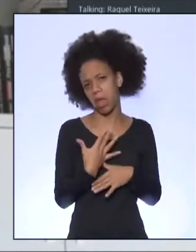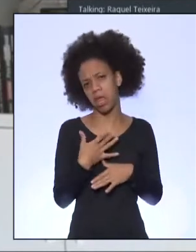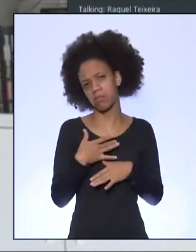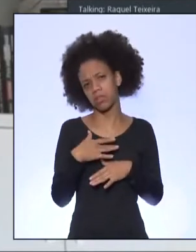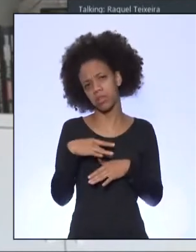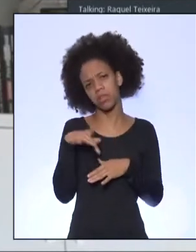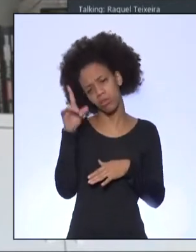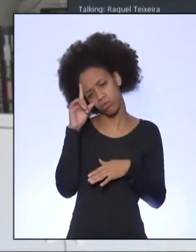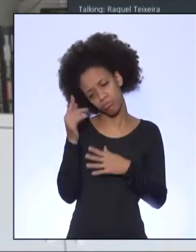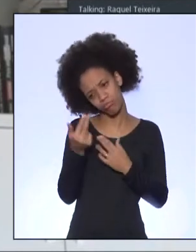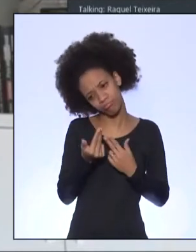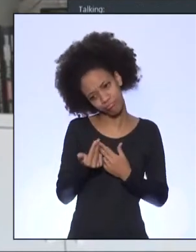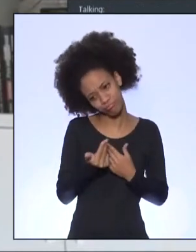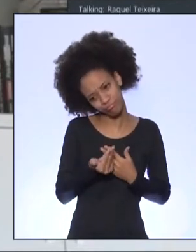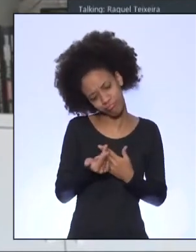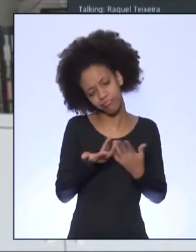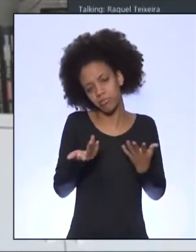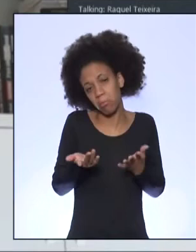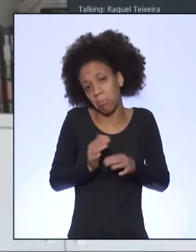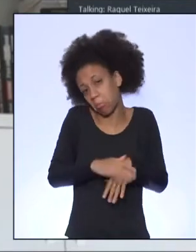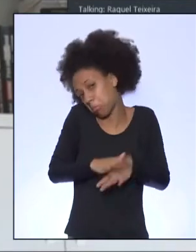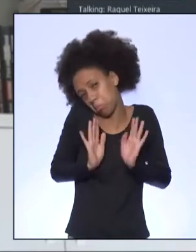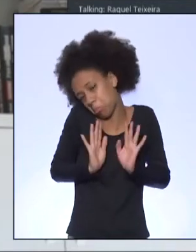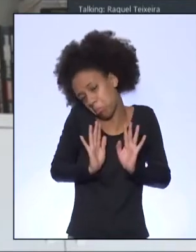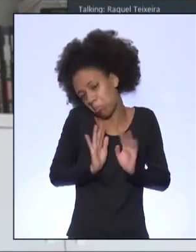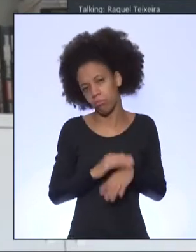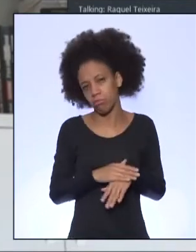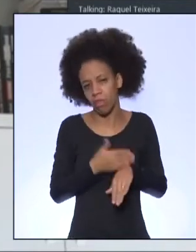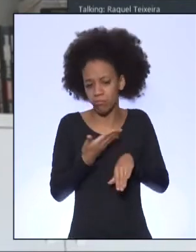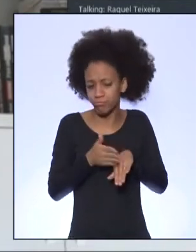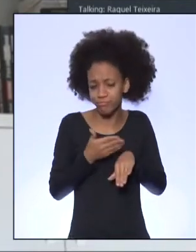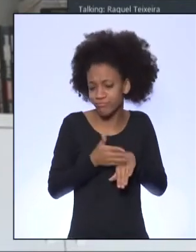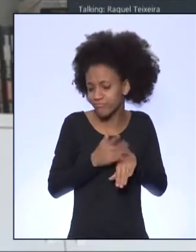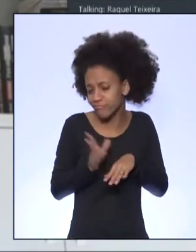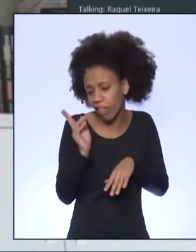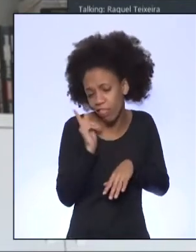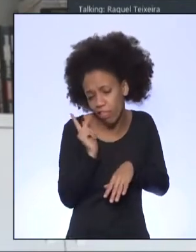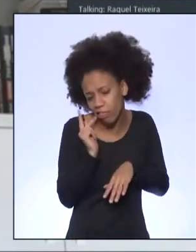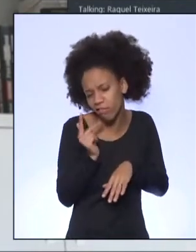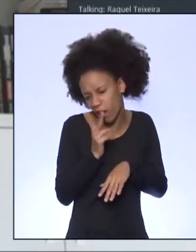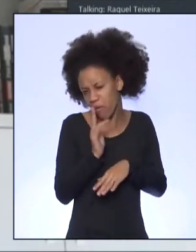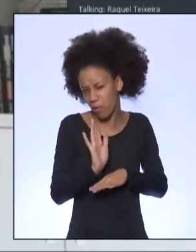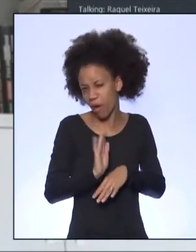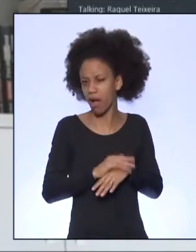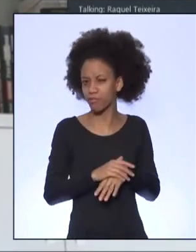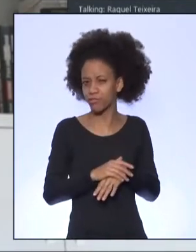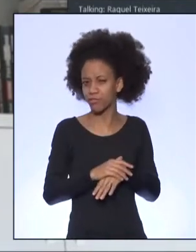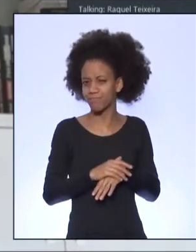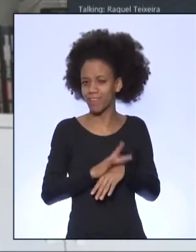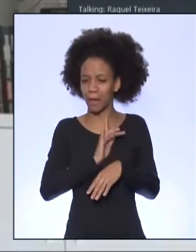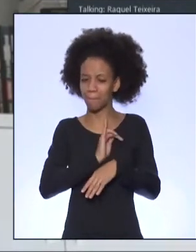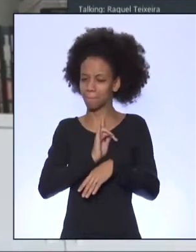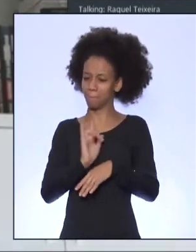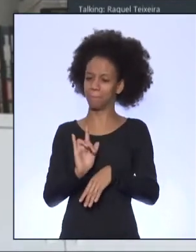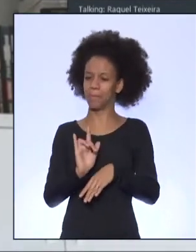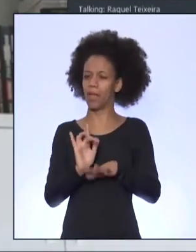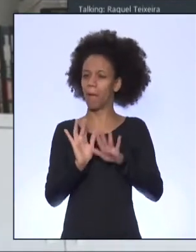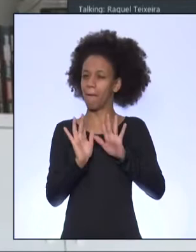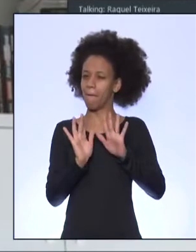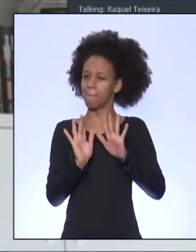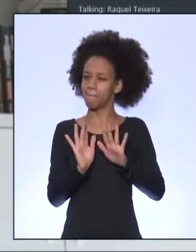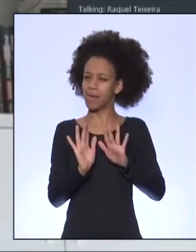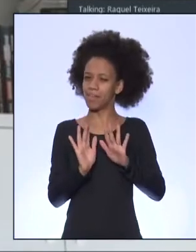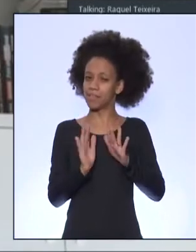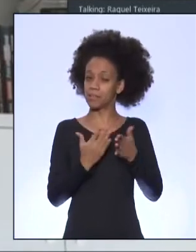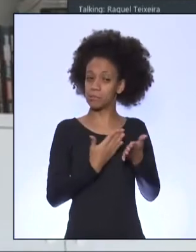dias iguais. Quer dizer, relativo. Estou começando a achar que está meio demais. No começo a gente achava